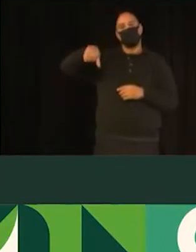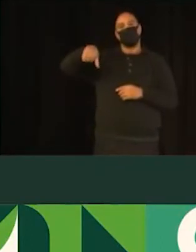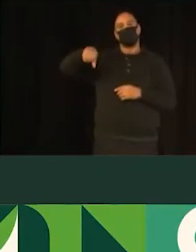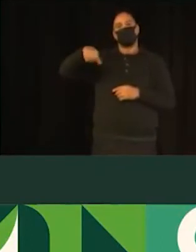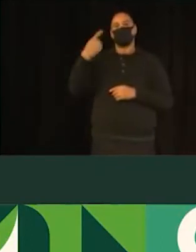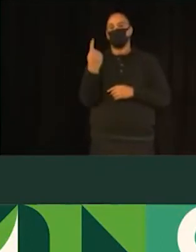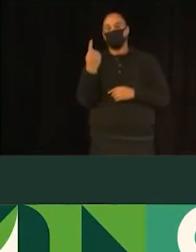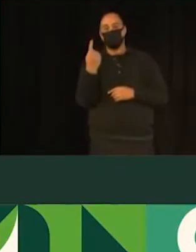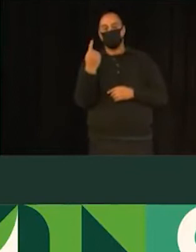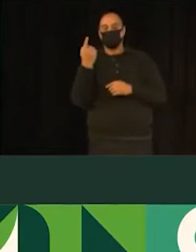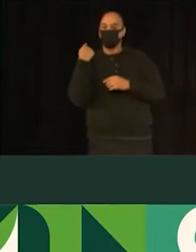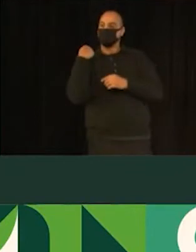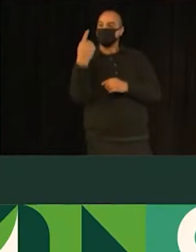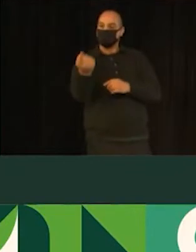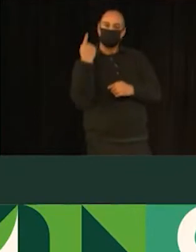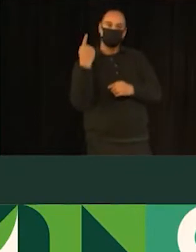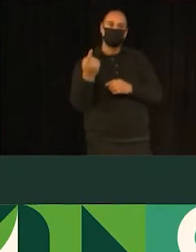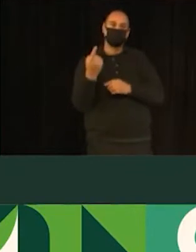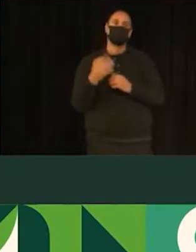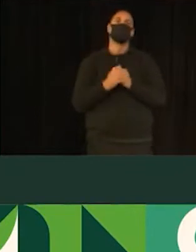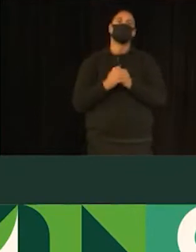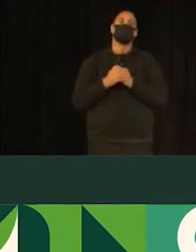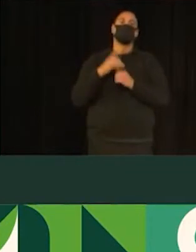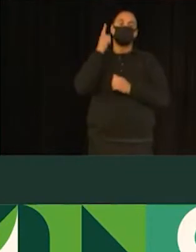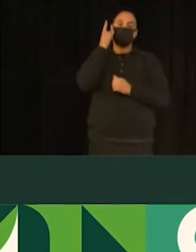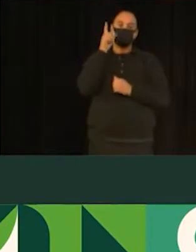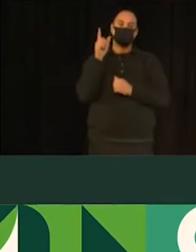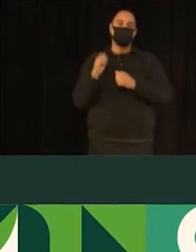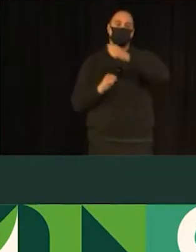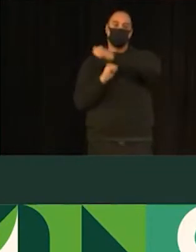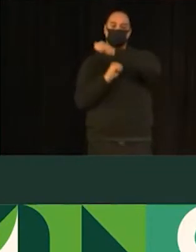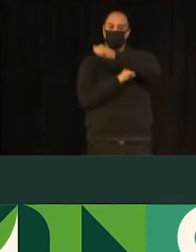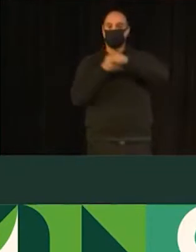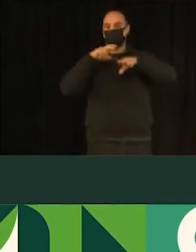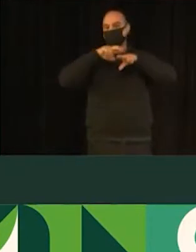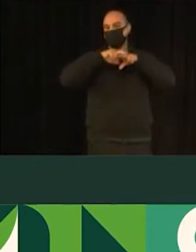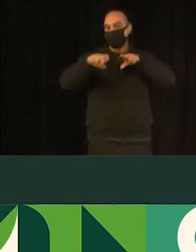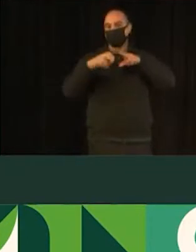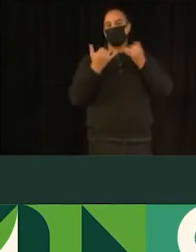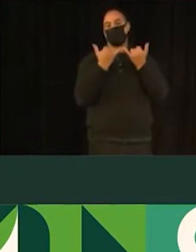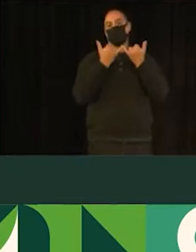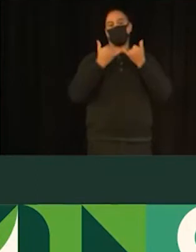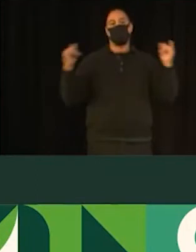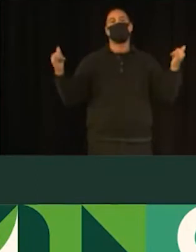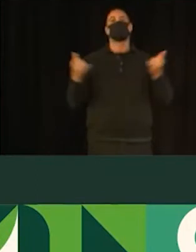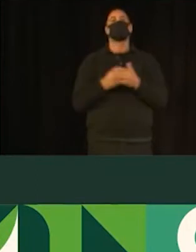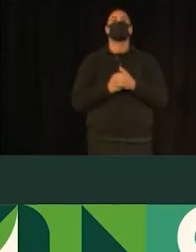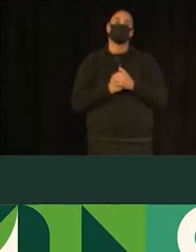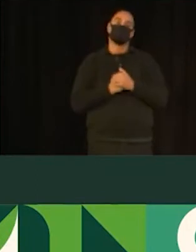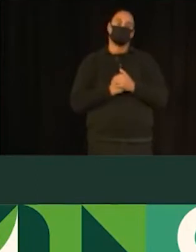linhas. E um sistema único, integrado aos modais existentes, com alimentação via ônibus elétrico, mantendo a tarifa